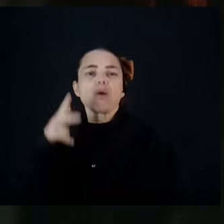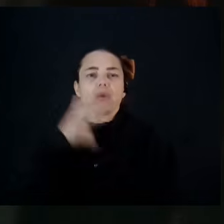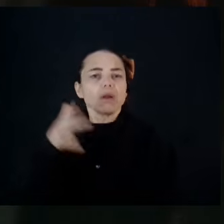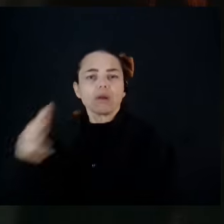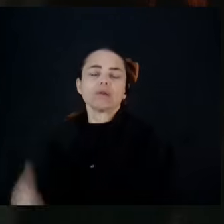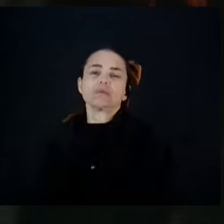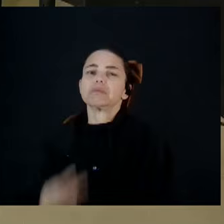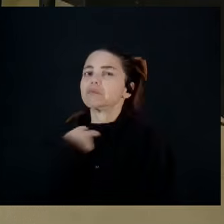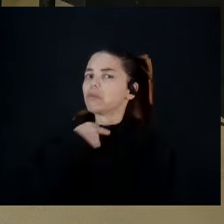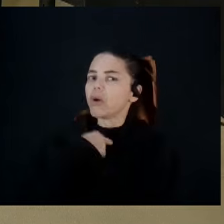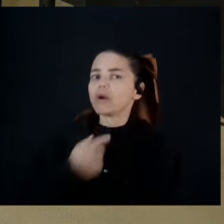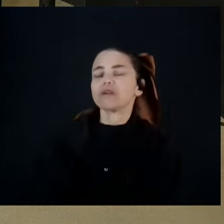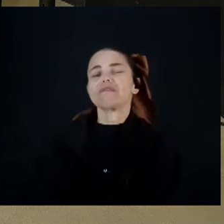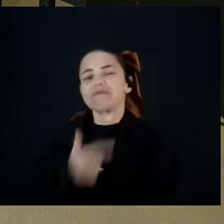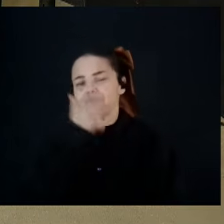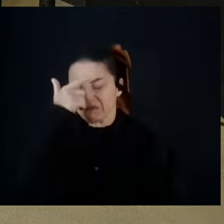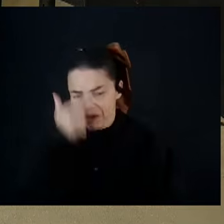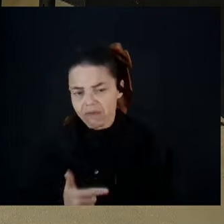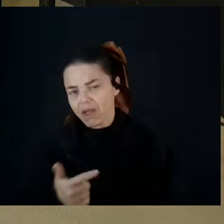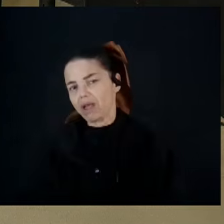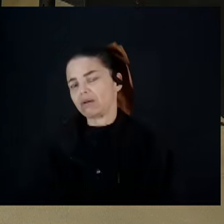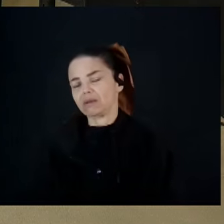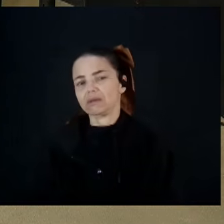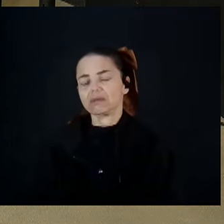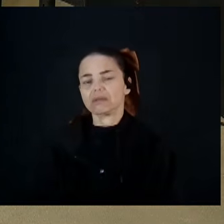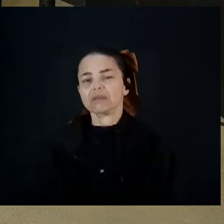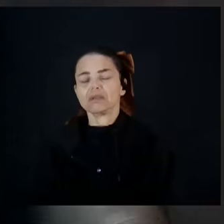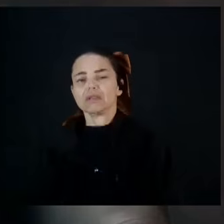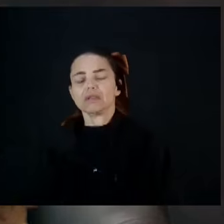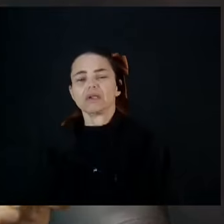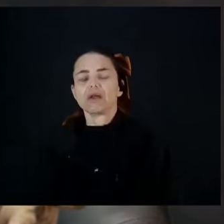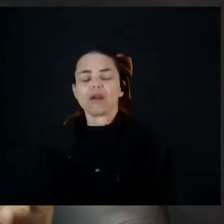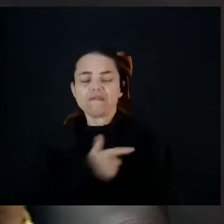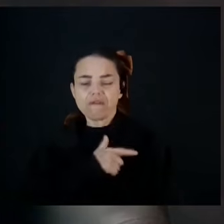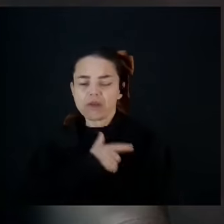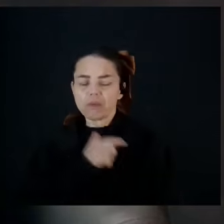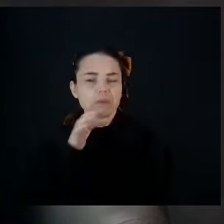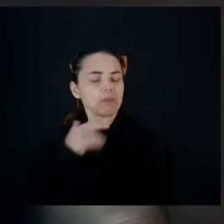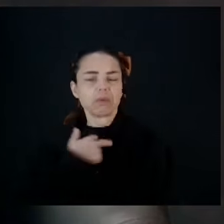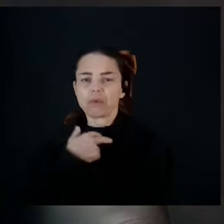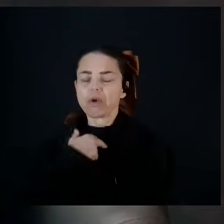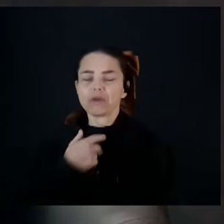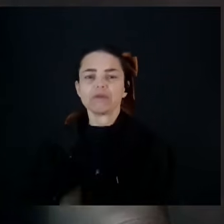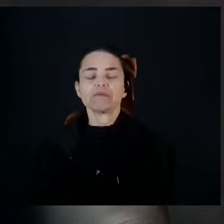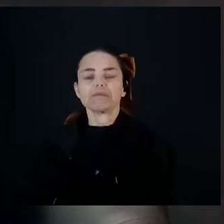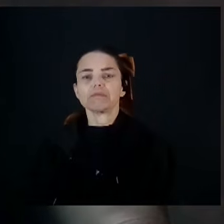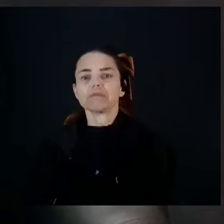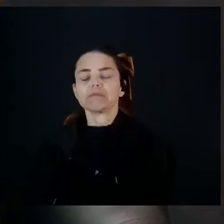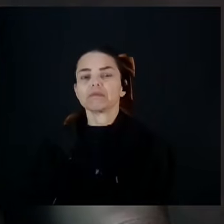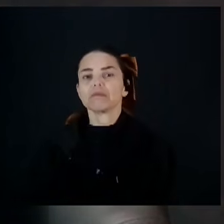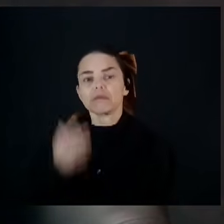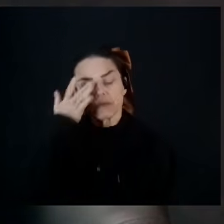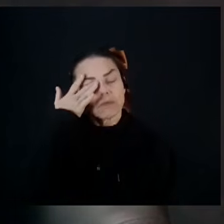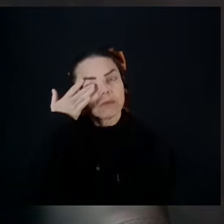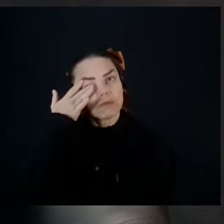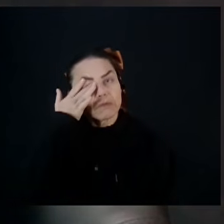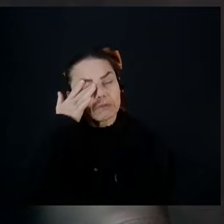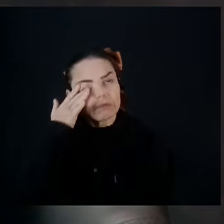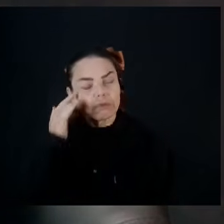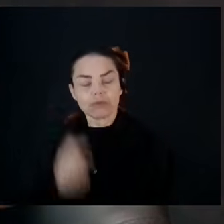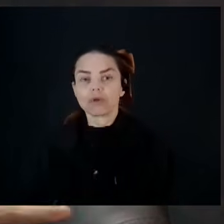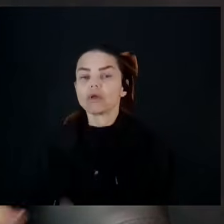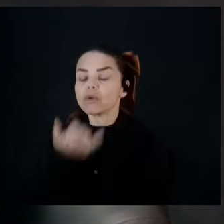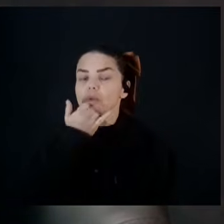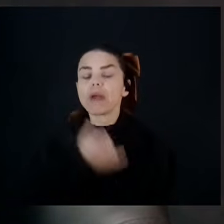Tati? Claro, é possível, né? Claro que é muito difícil a gente dar um diagnóstico aqui, claro, né, em